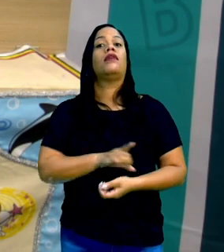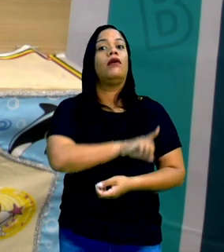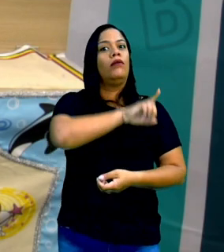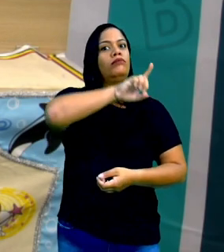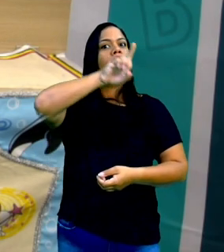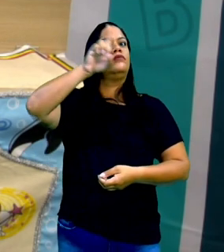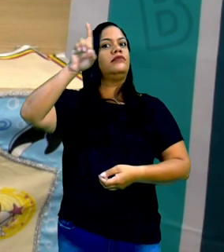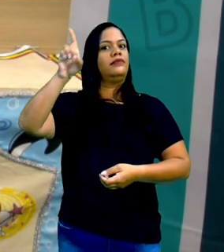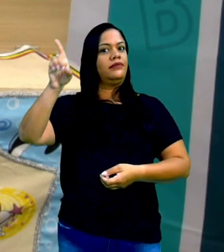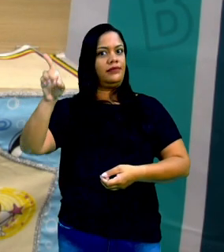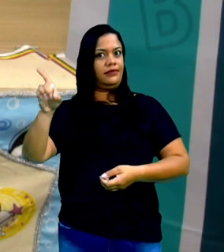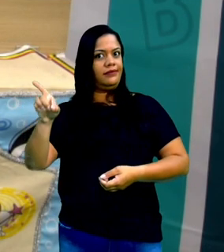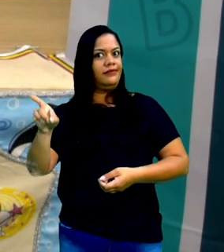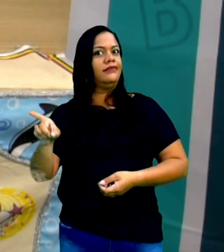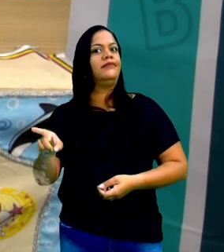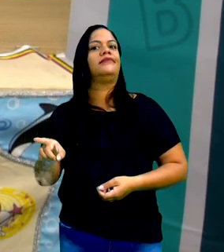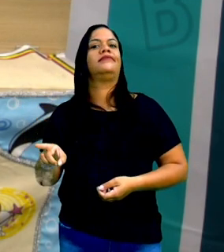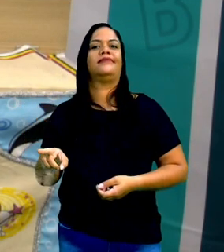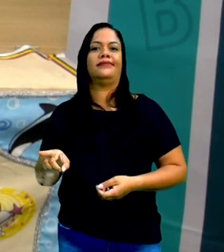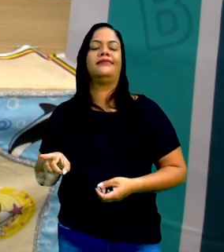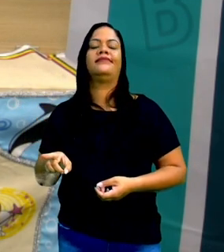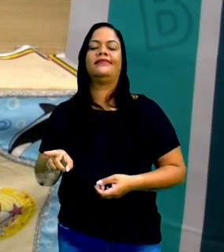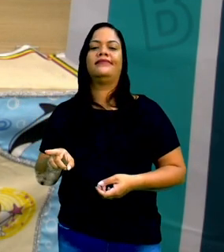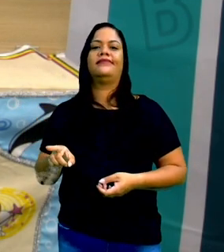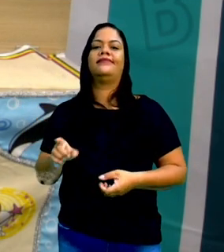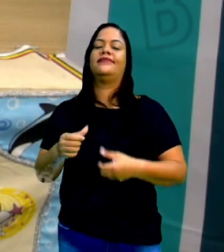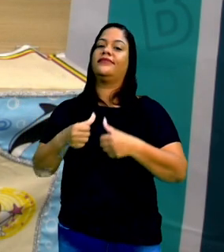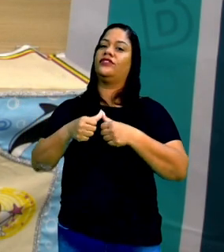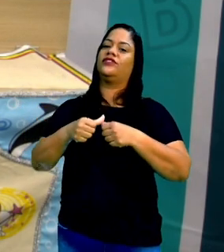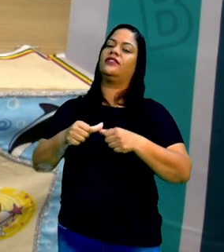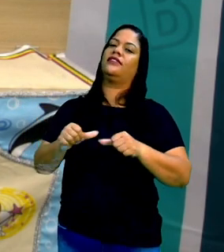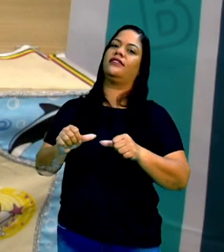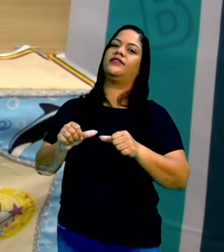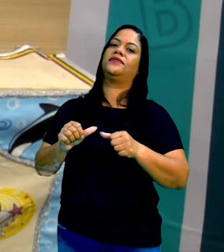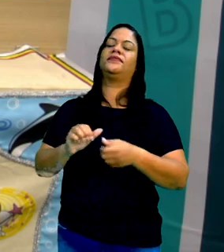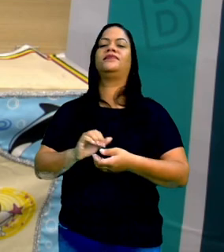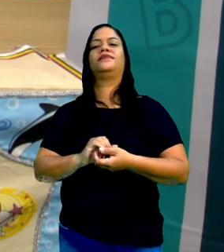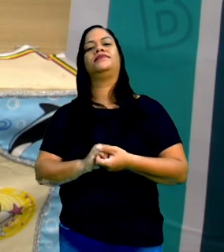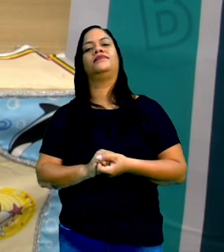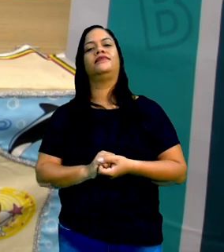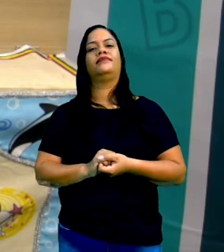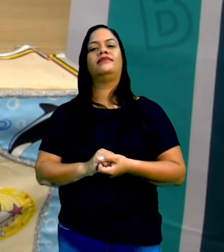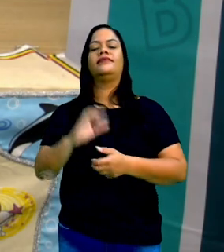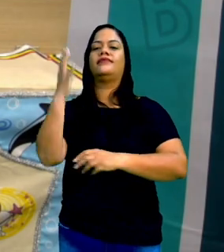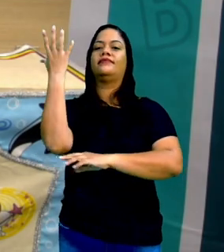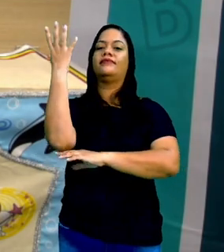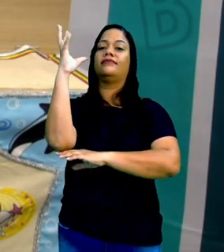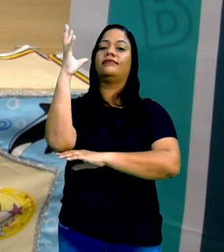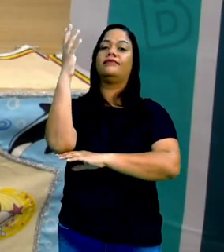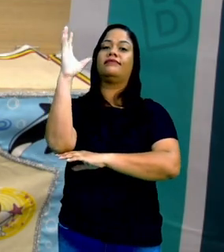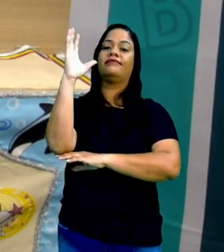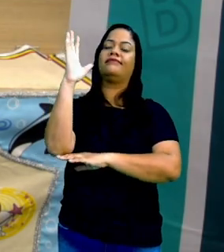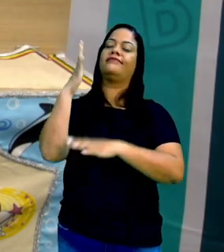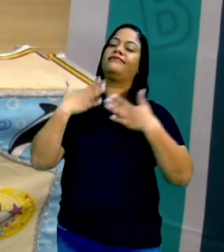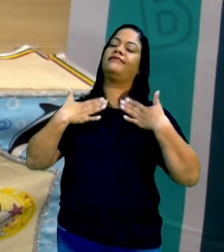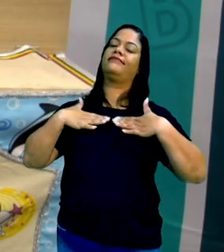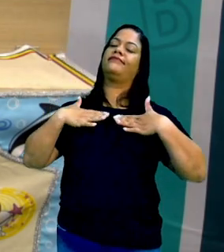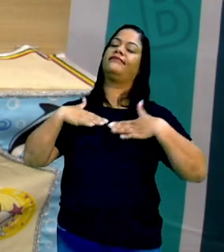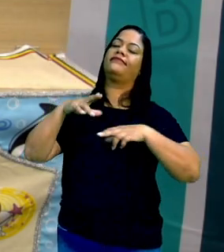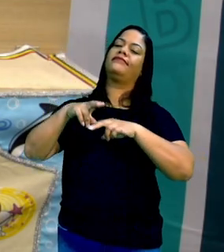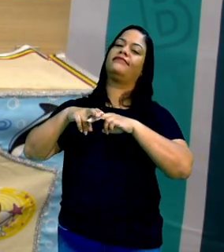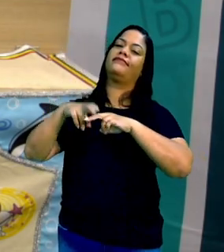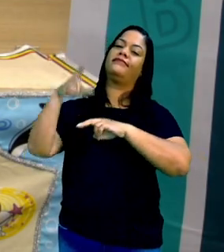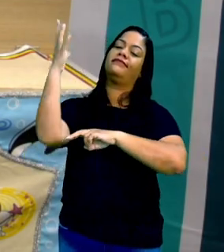dia, quando ele estava leiturinha, muito tranquilo, embaixo da